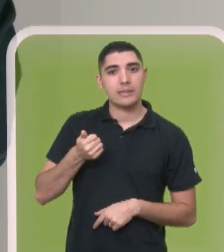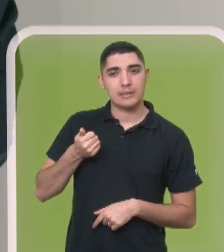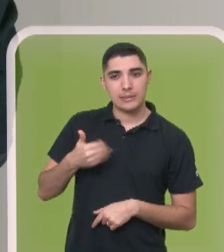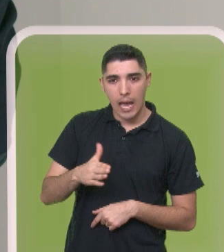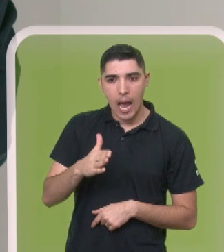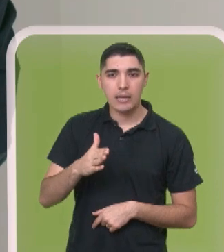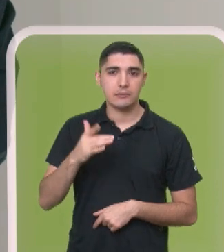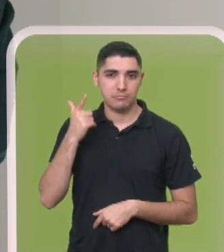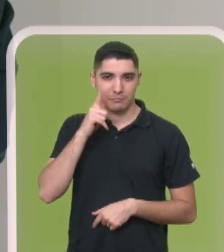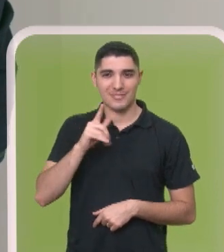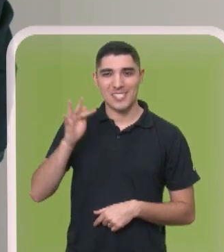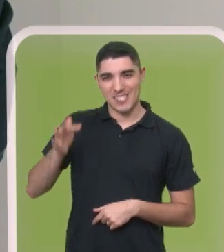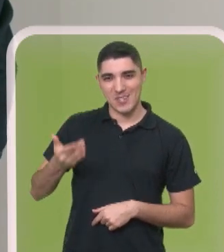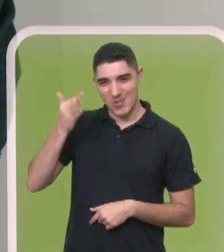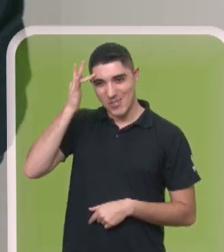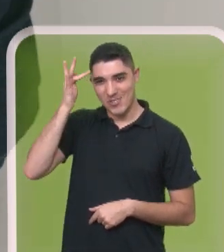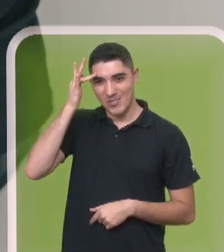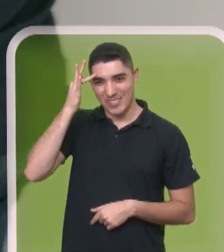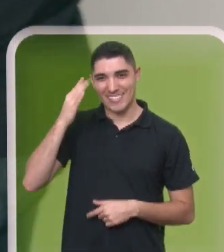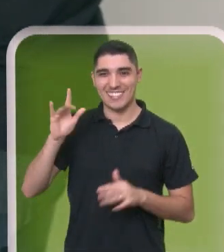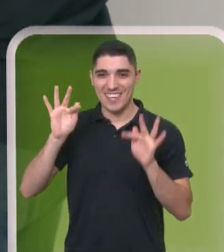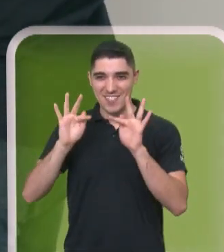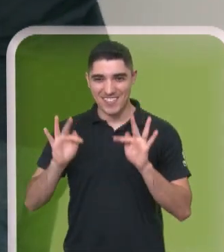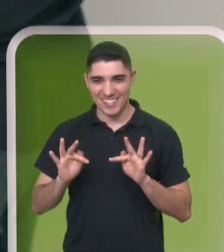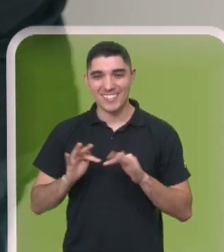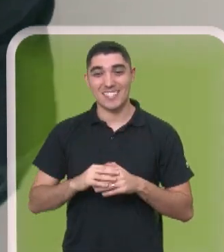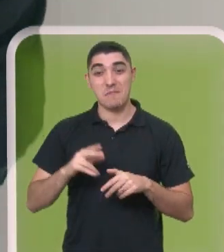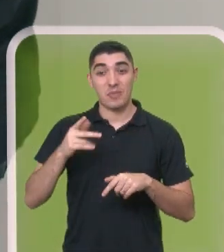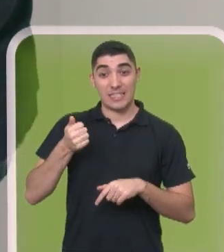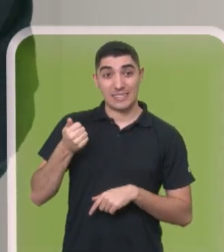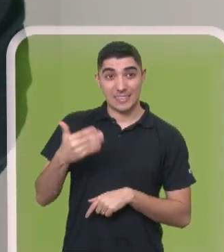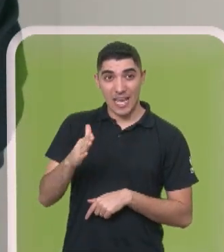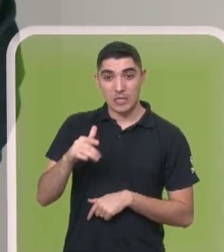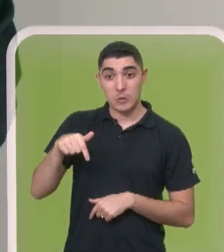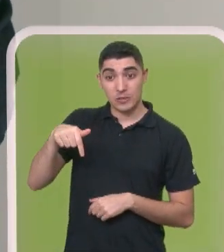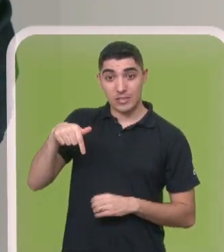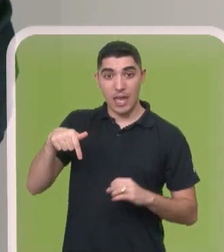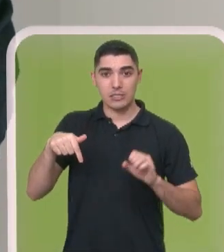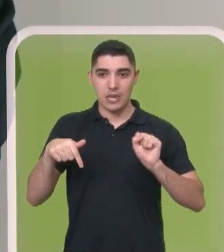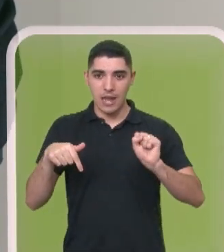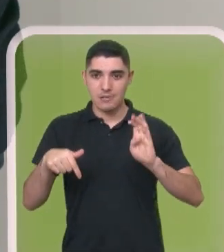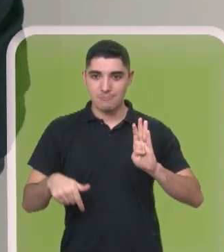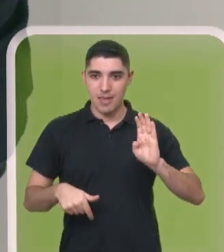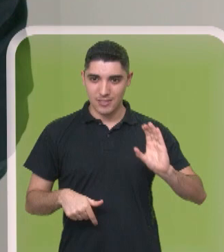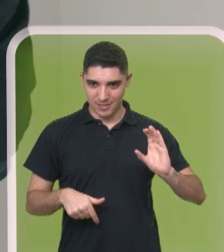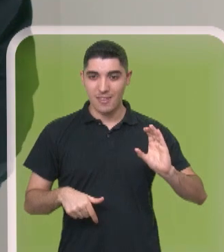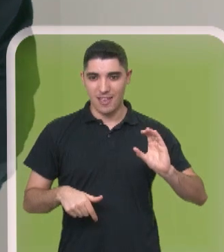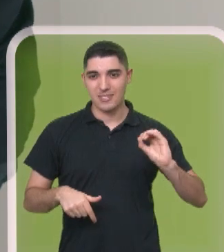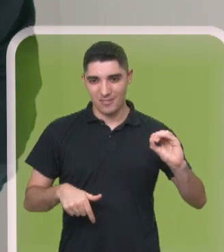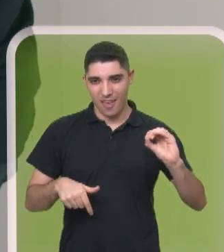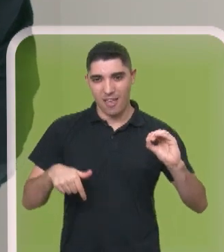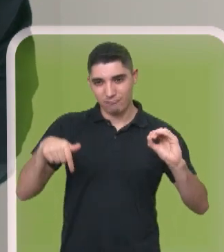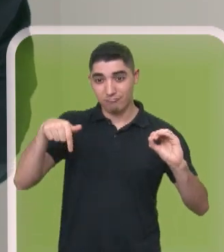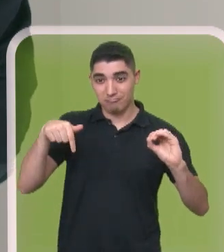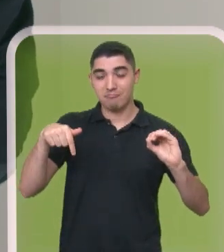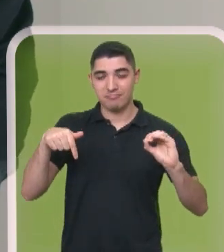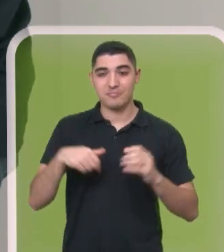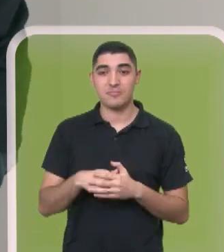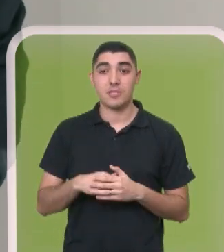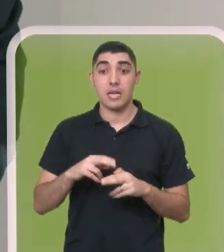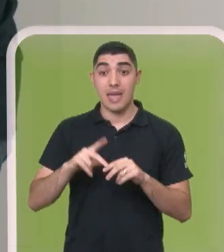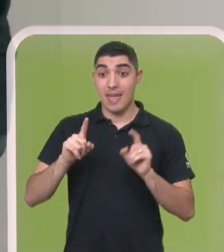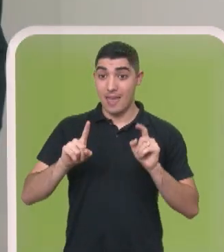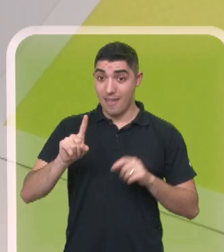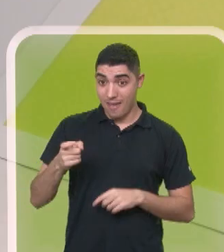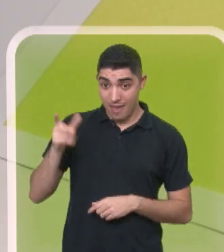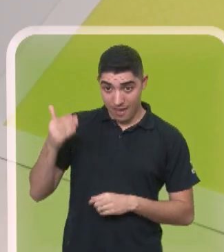que se esperava, a alegria do nosso Luiz ali, ó. O Santos meteu 7-0 no São Bernardo do técnico Márcio Oliveira, ex-técnico da seleção